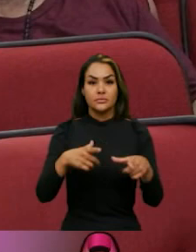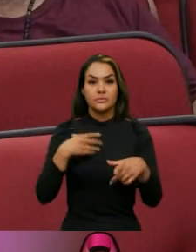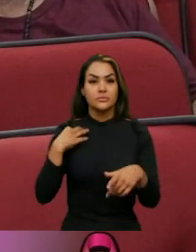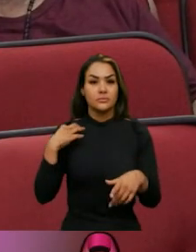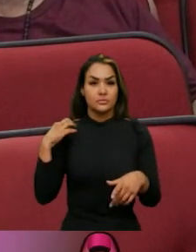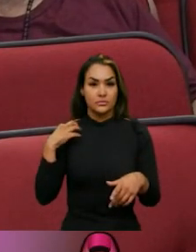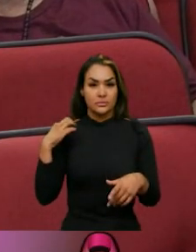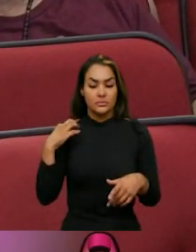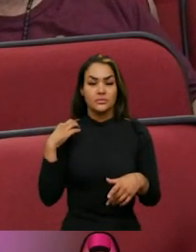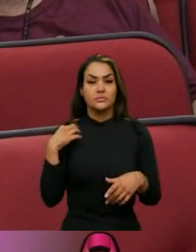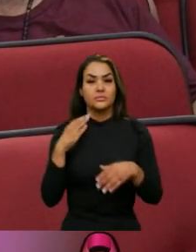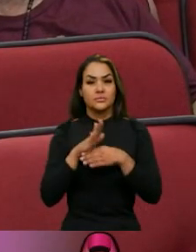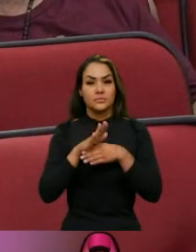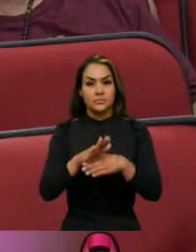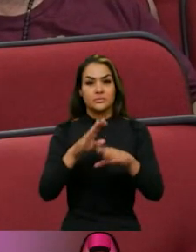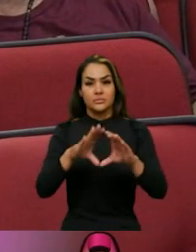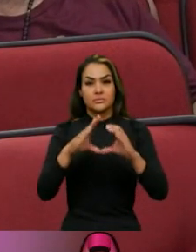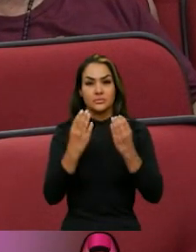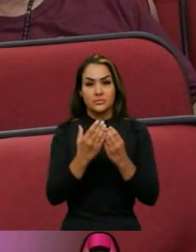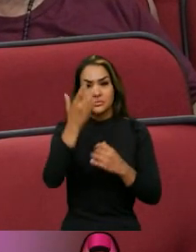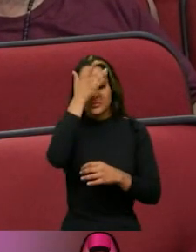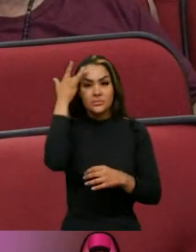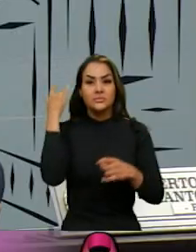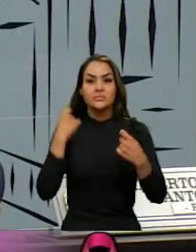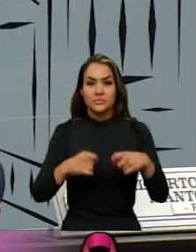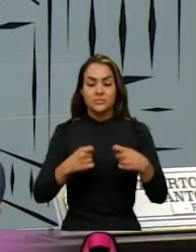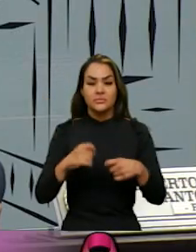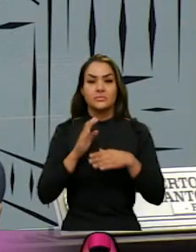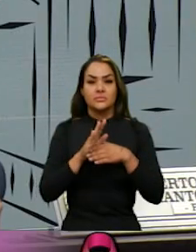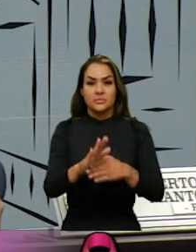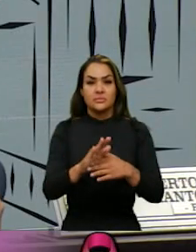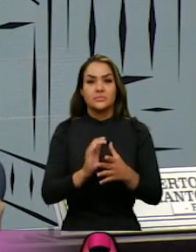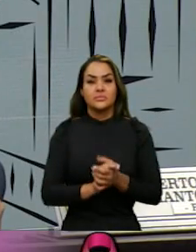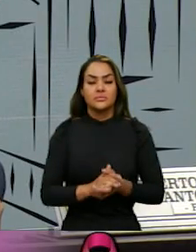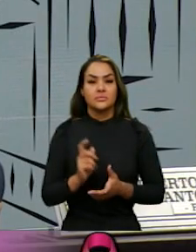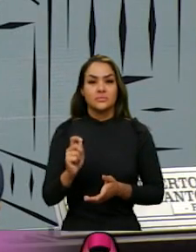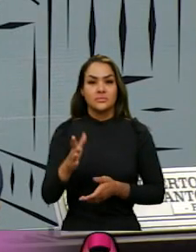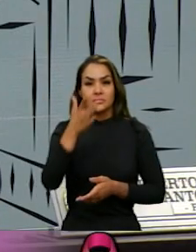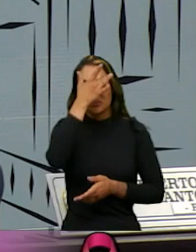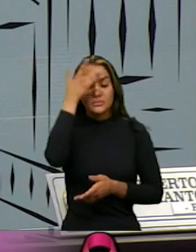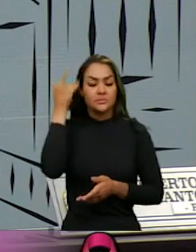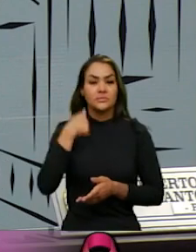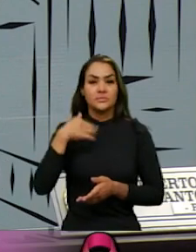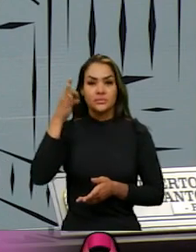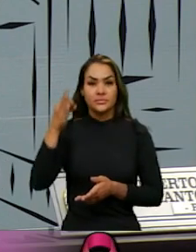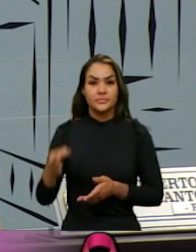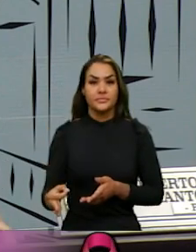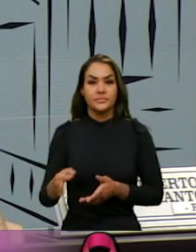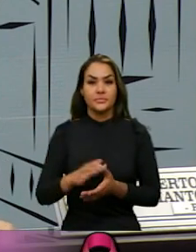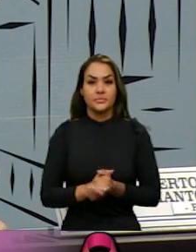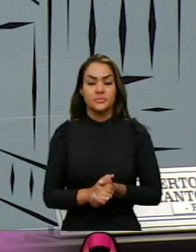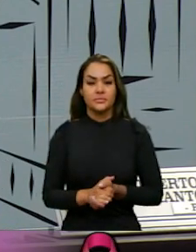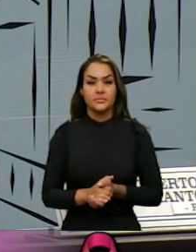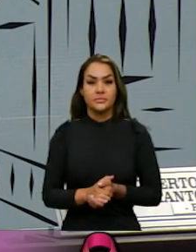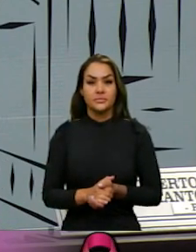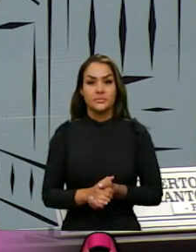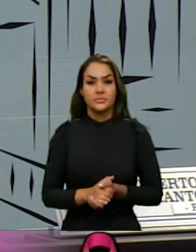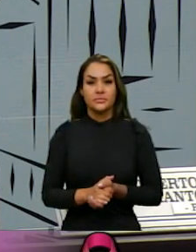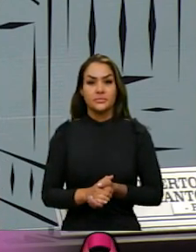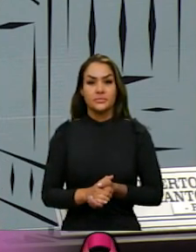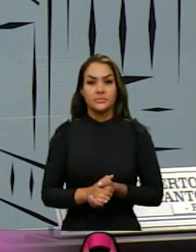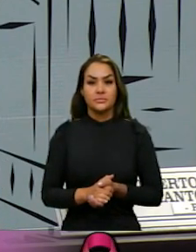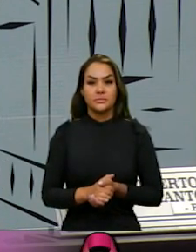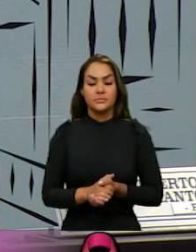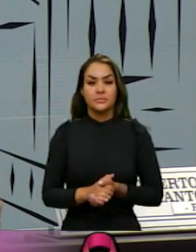por nossa comunidade, para as pessoas que mais necessitam. Essas pessoas, tenho certeza, né, que agradecem. Em